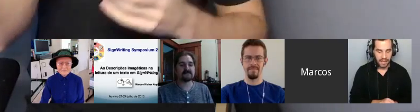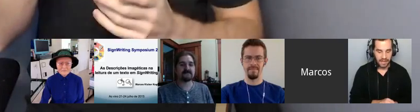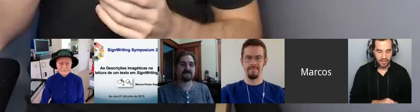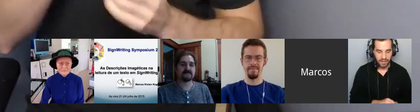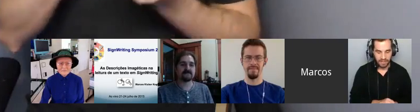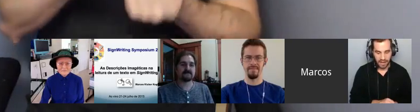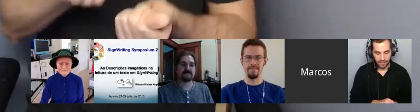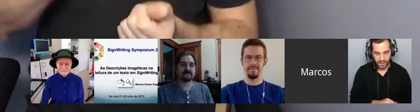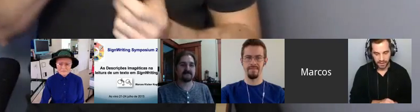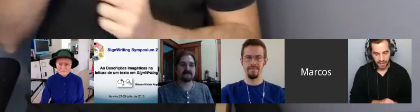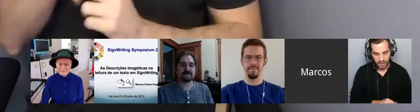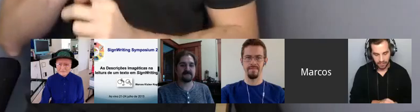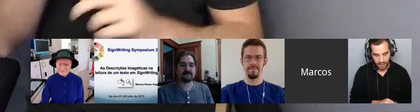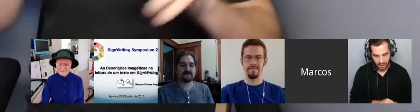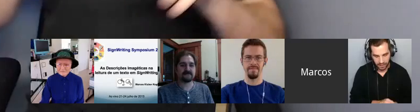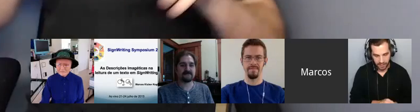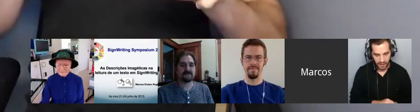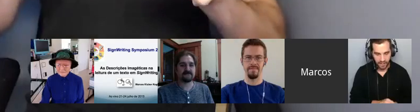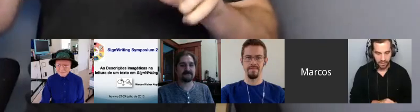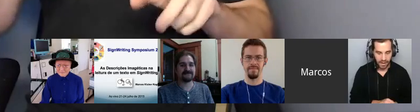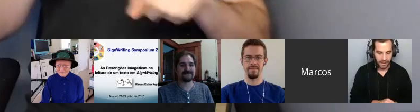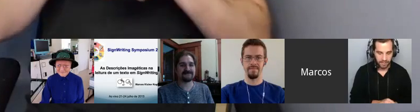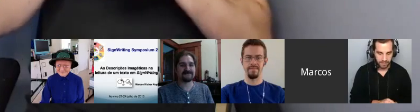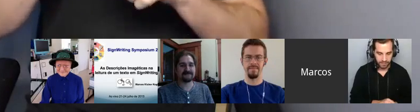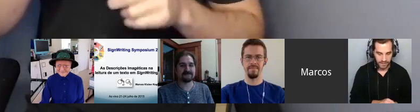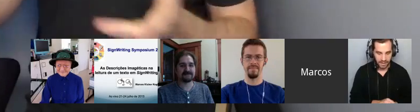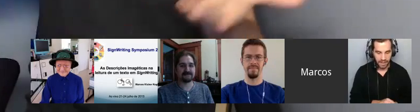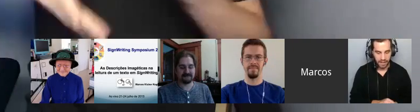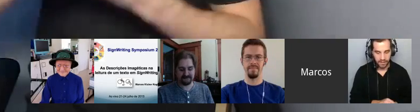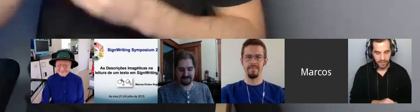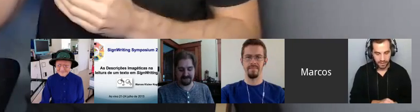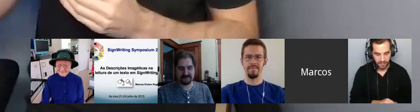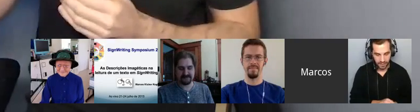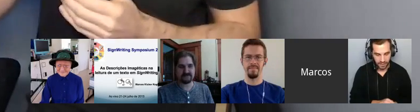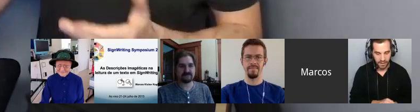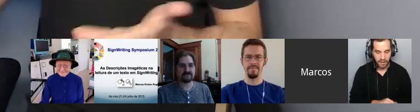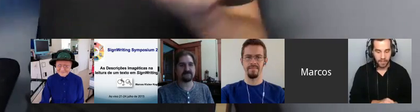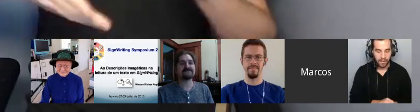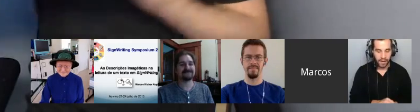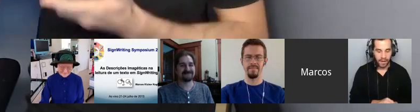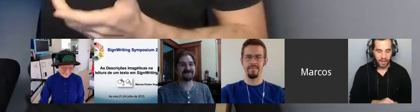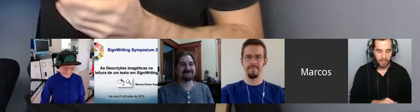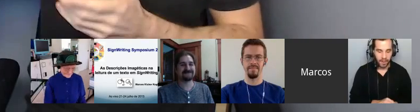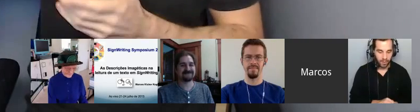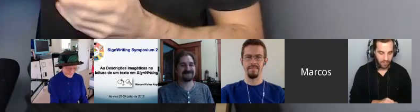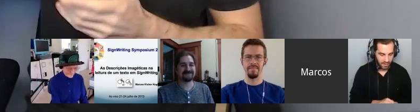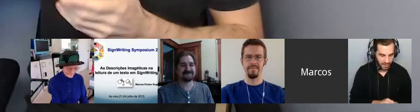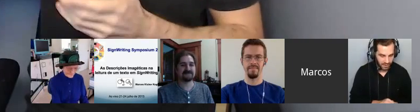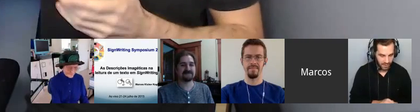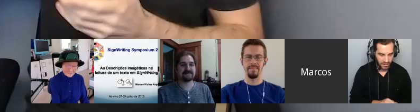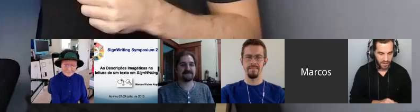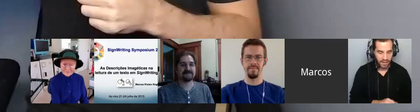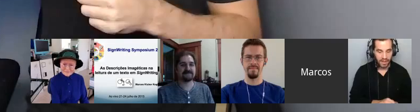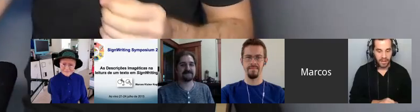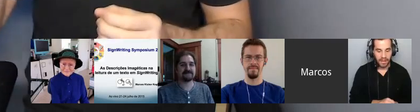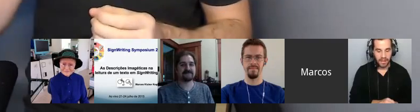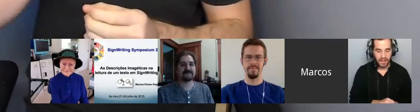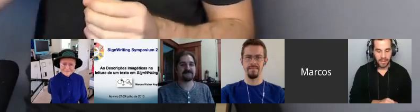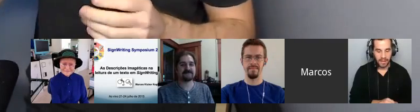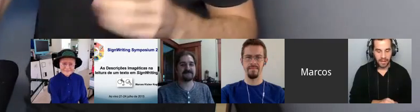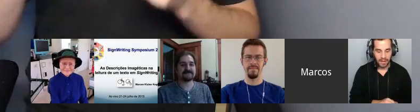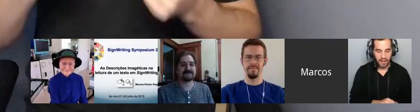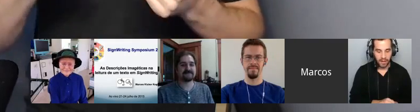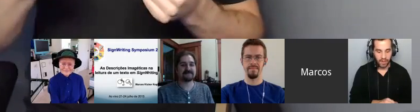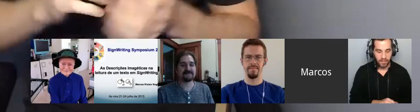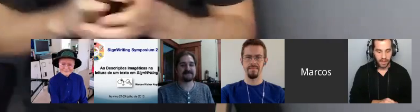e eu agradeço a Valerie. Thank you, Valerie. Thank you, Adam. Thank you, Steve, pelo convite.